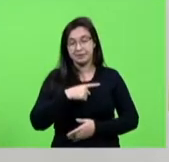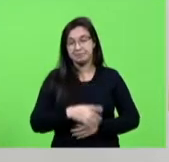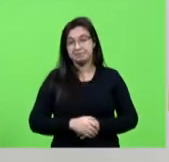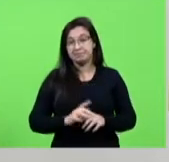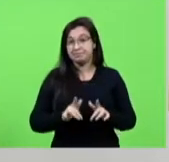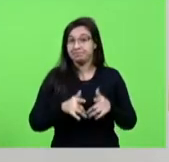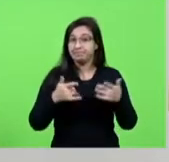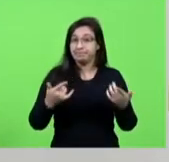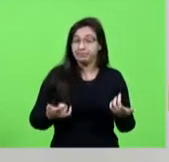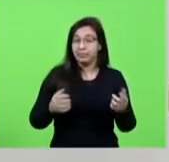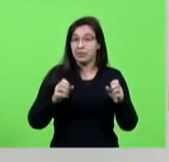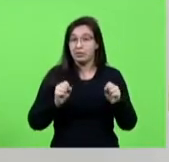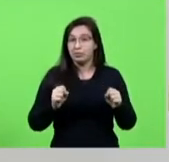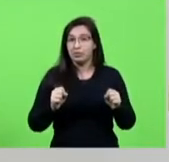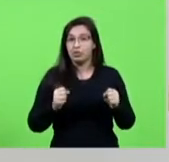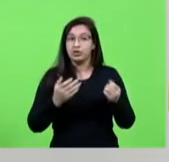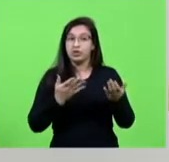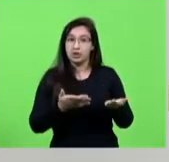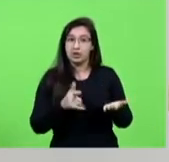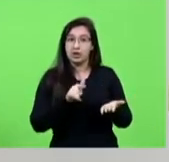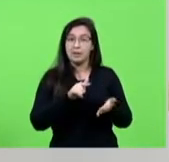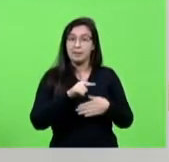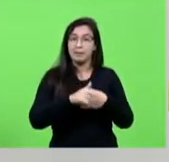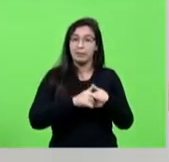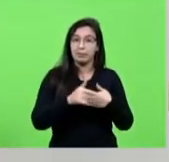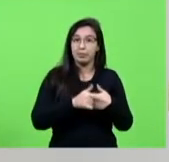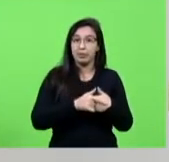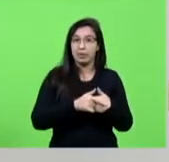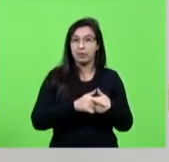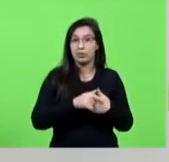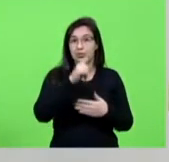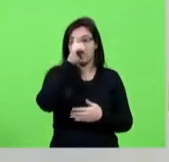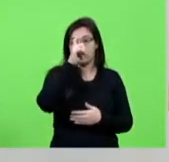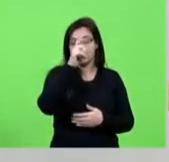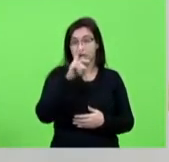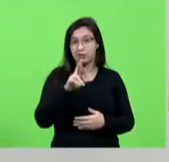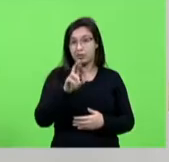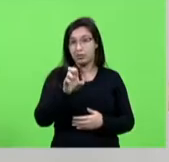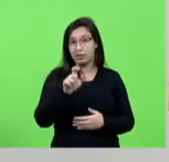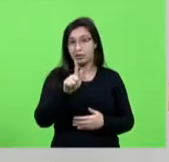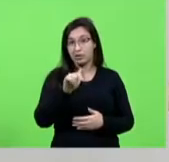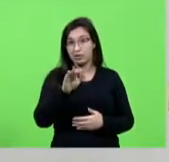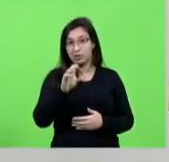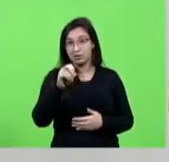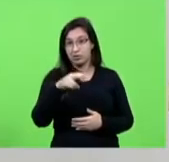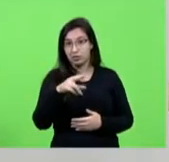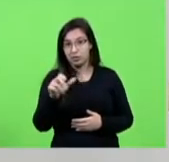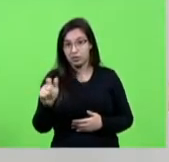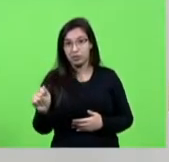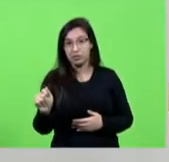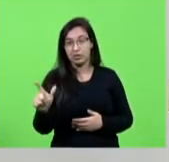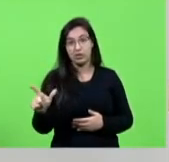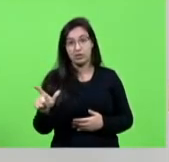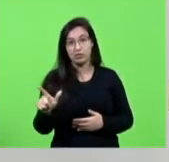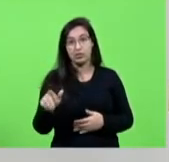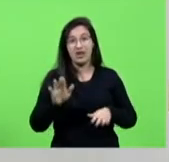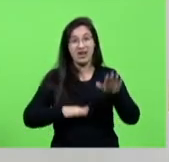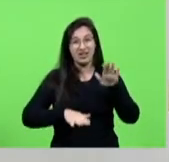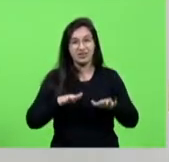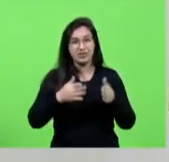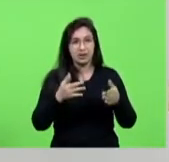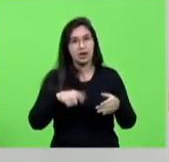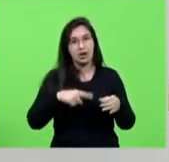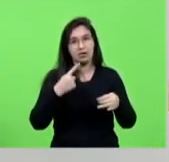municipal está fazendo o papel de hospital regional. O Hospital São José está fazendo às vezes, e que é um hospital